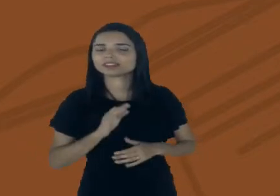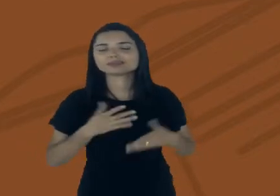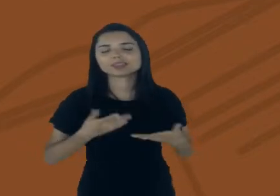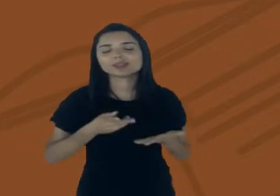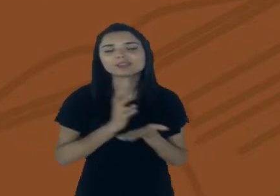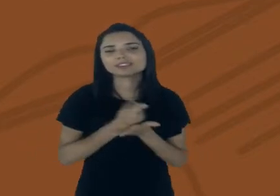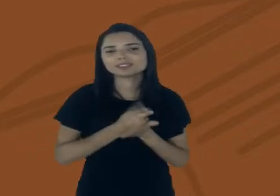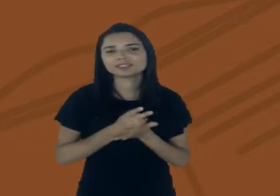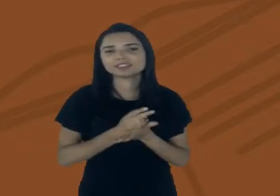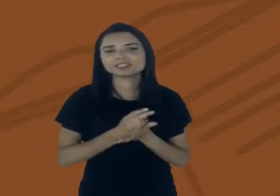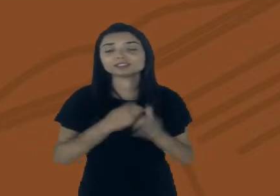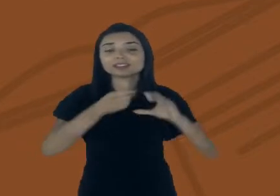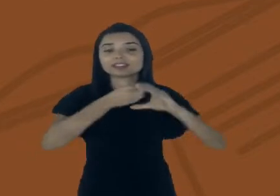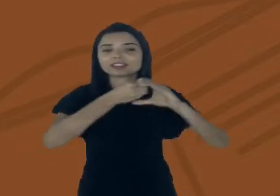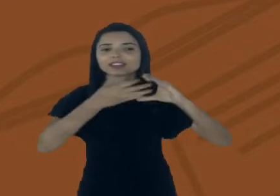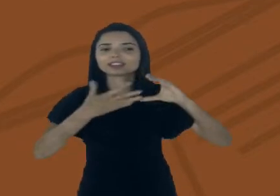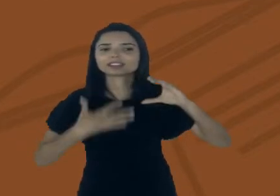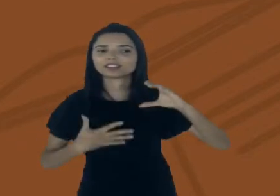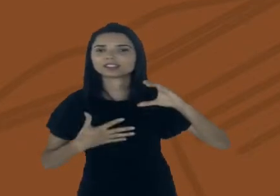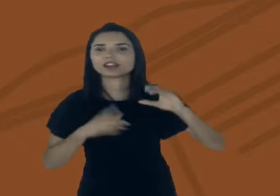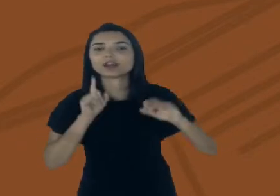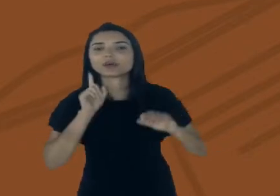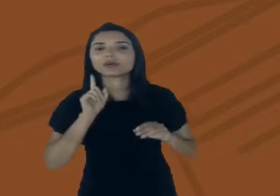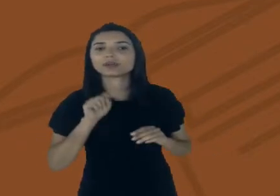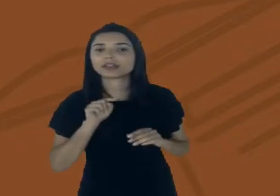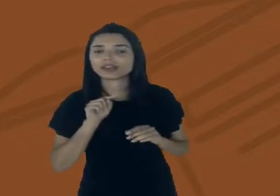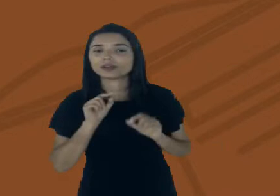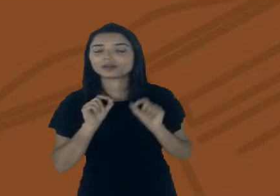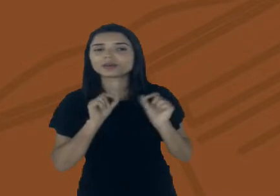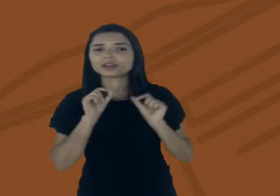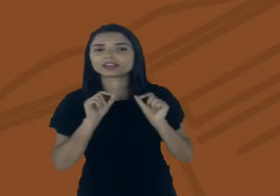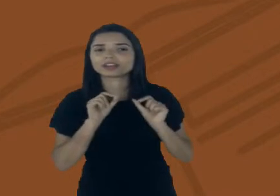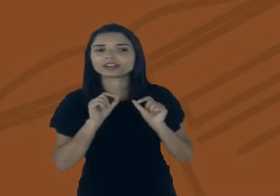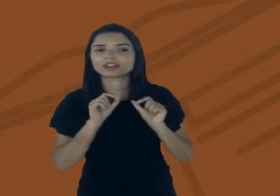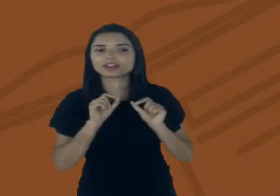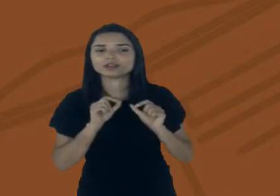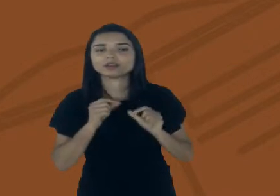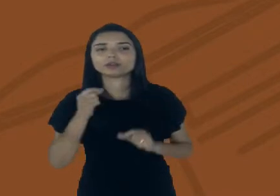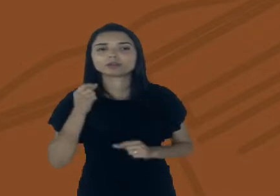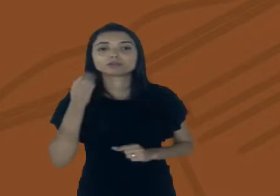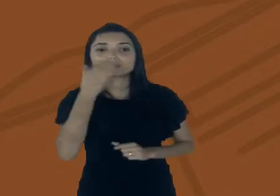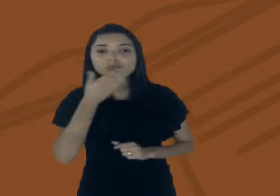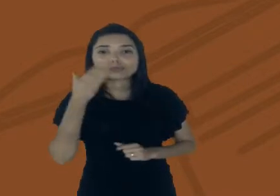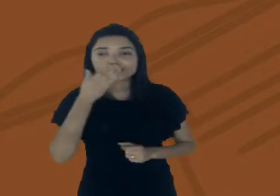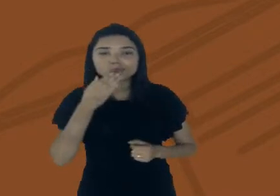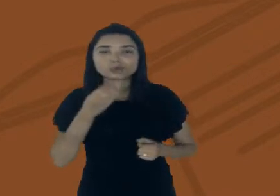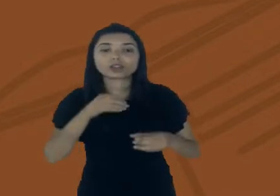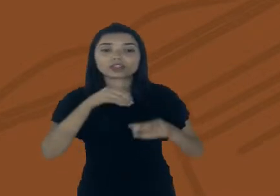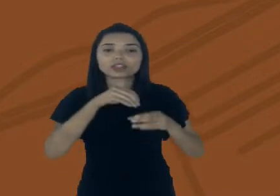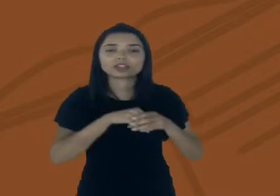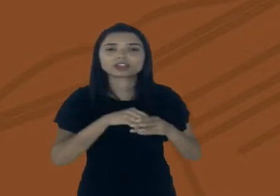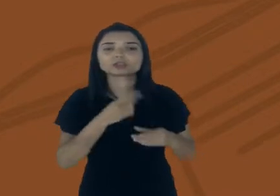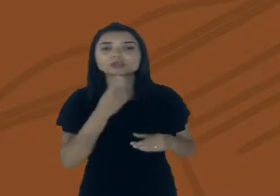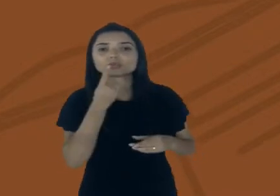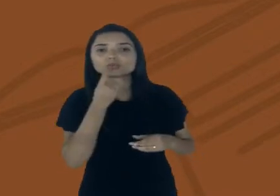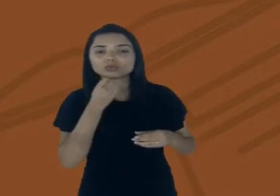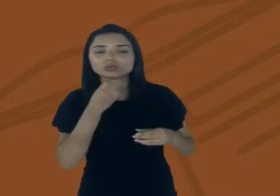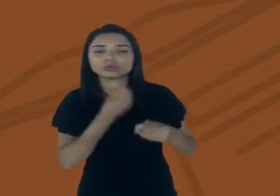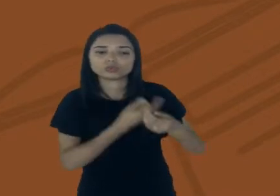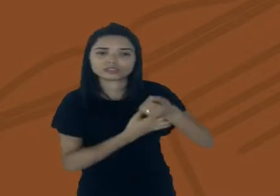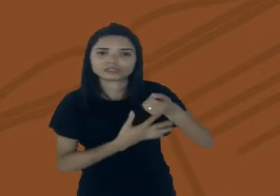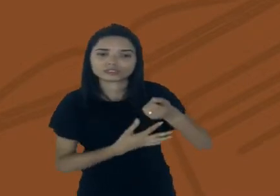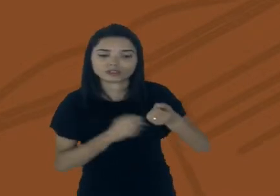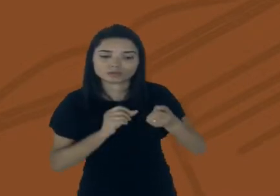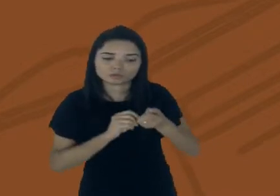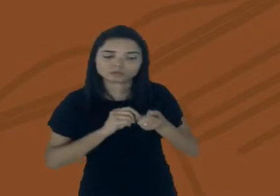Continuando, ela se caracteriza por altas taxas de açúcar no sangue, que a gente vai dizer que é um termo chamado de hiperglicemia. Quando a gente